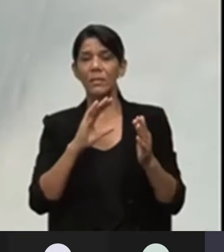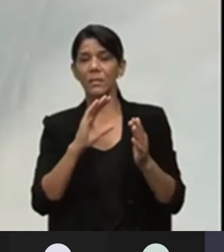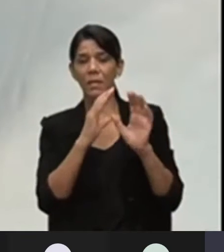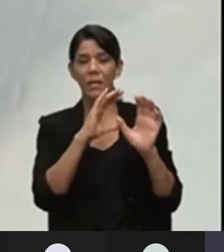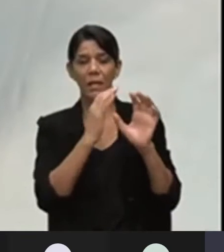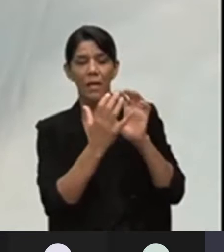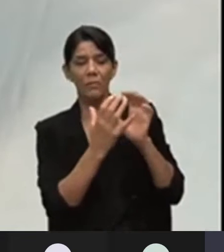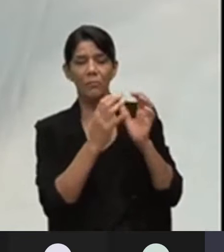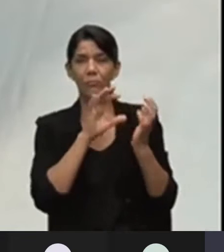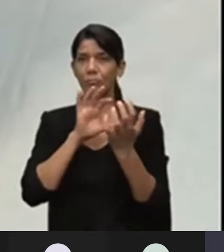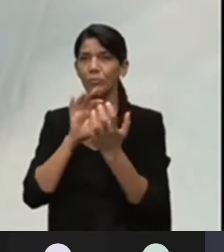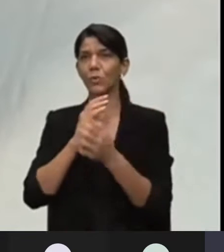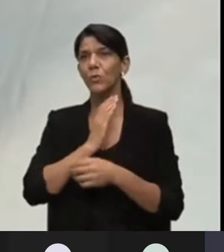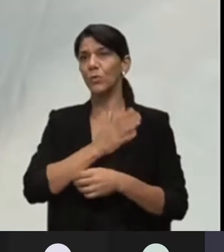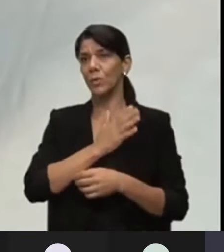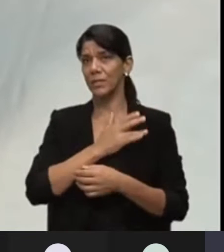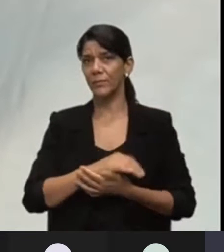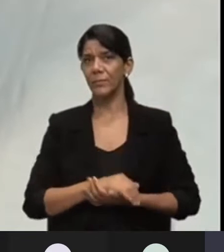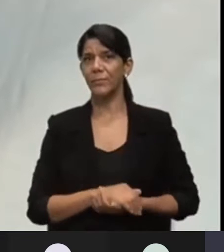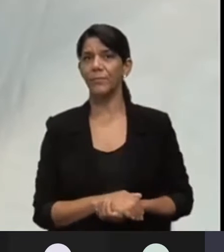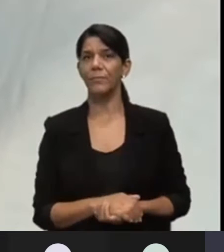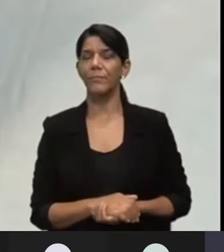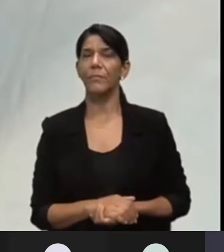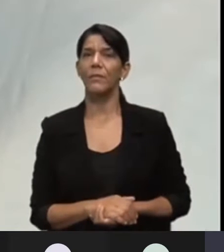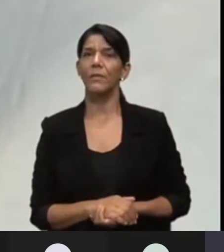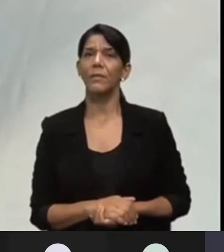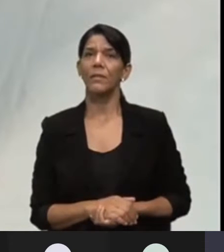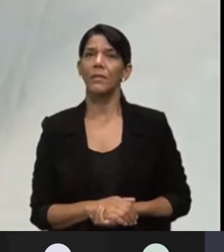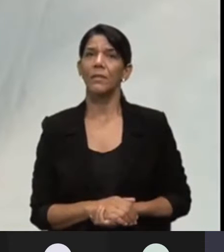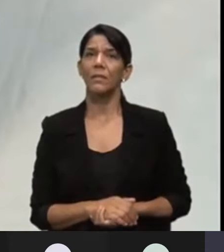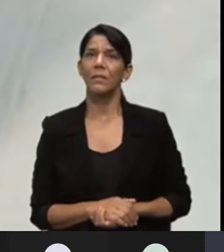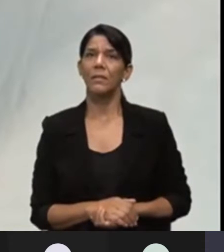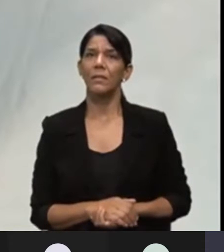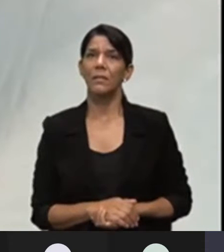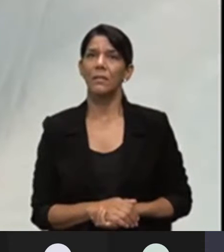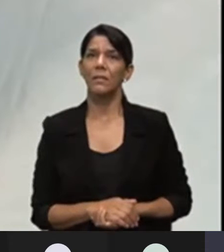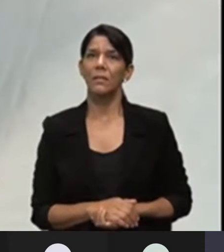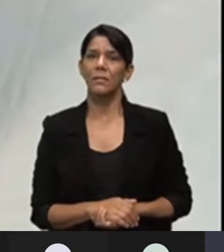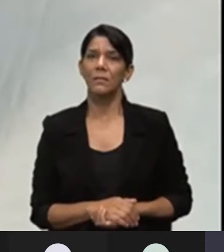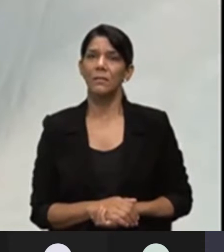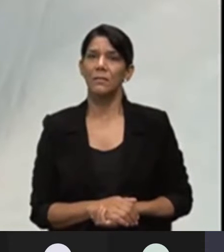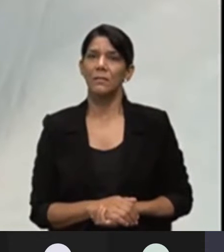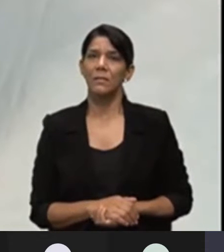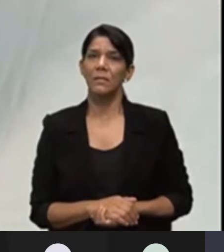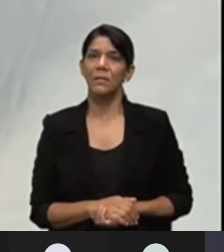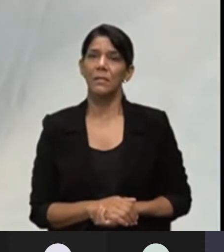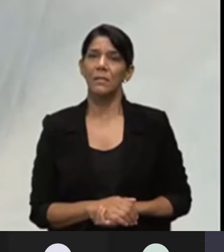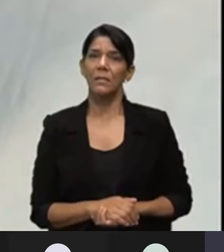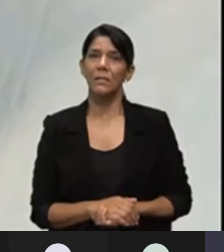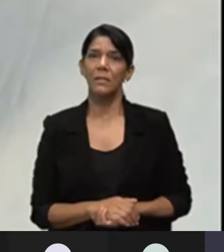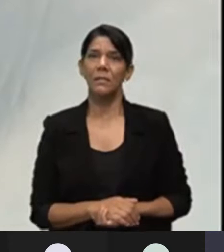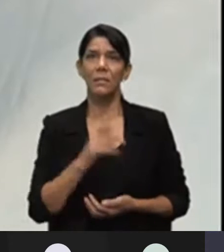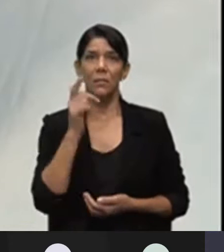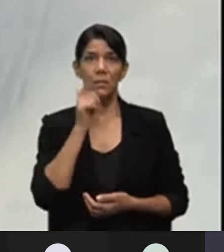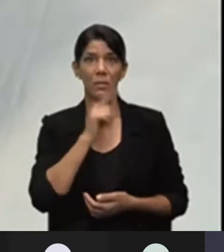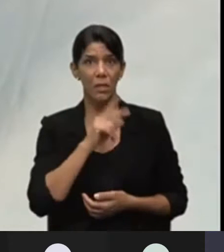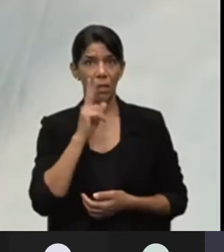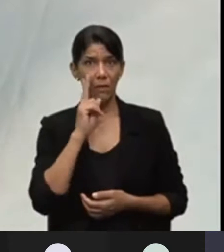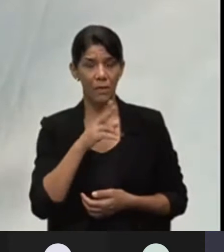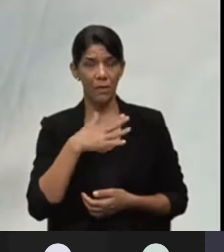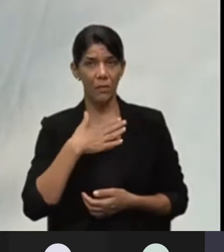faces aí do coração. Olhando externamente o coração, então, nós vamos ter aí, né? A gente consegue observar